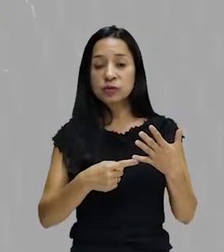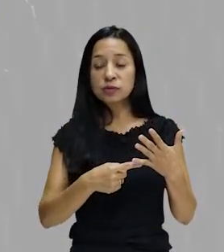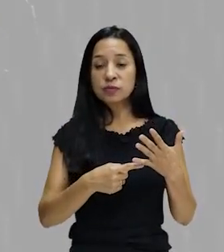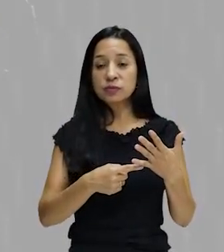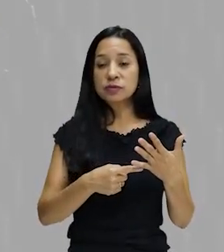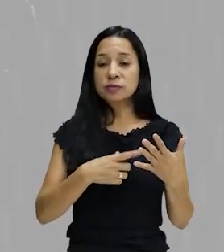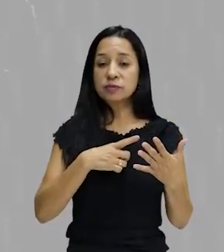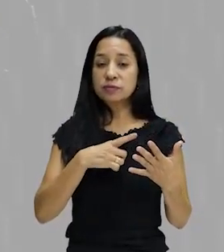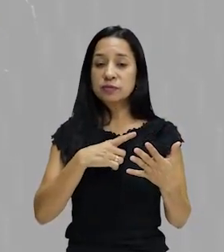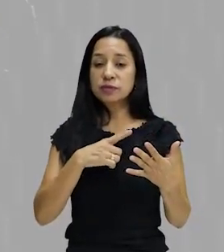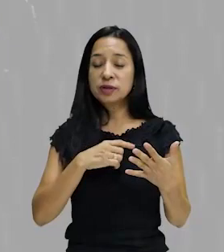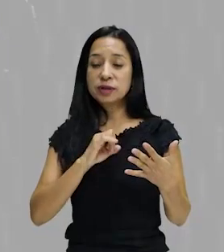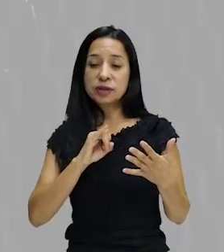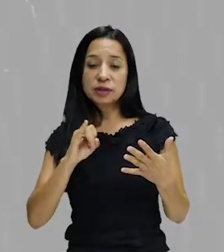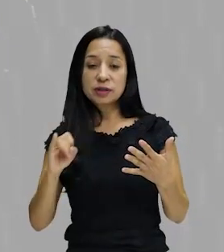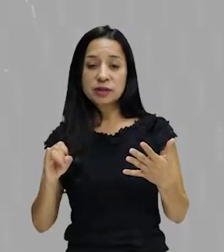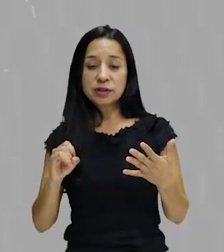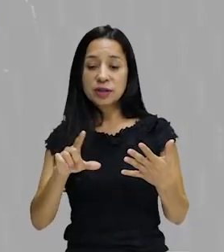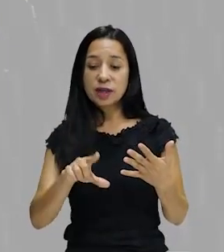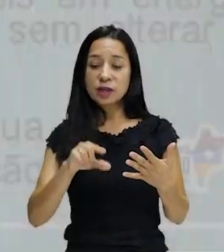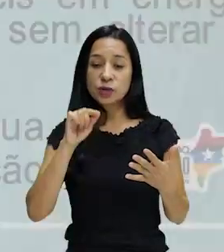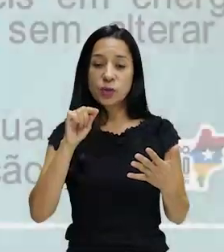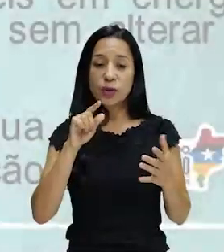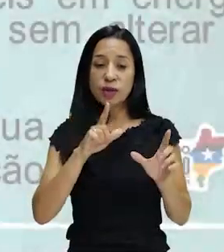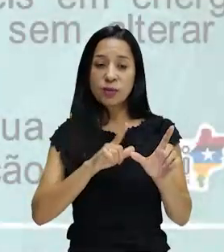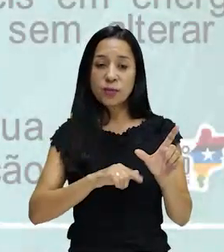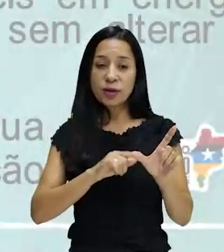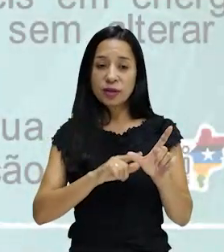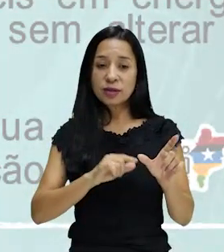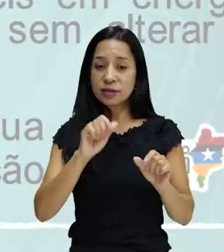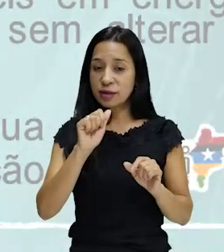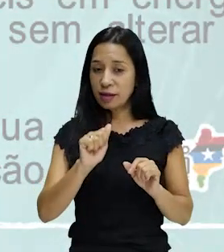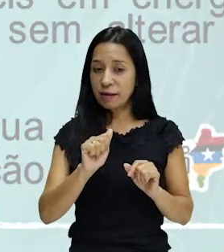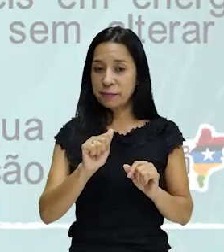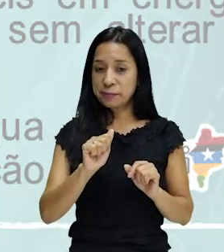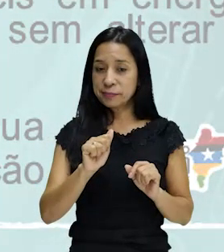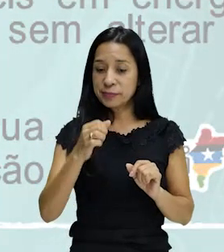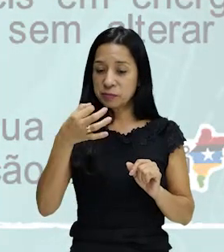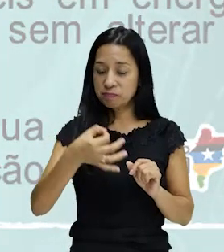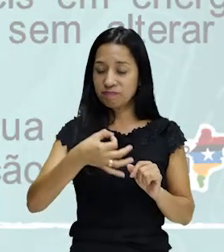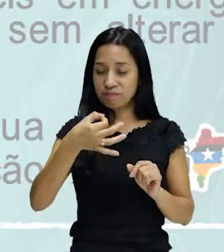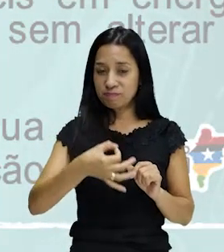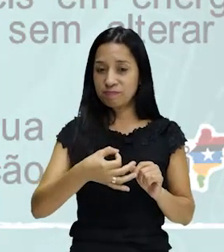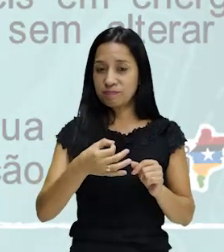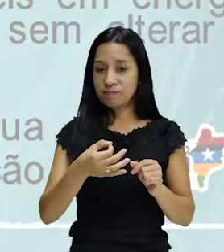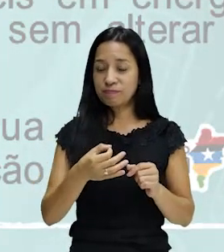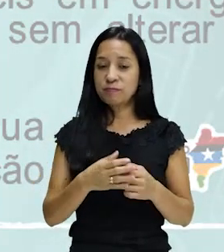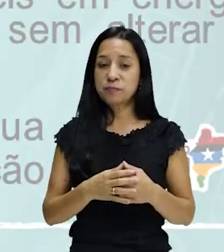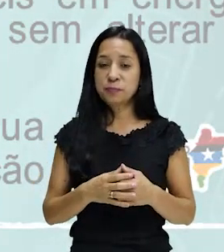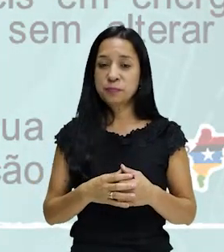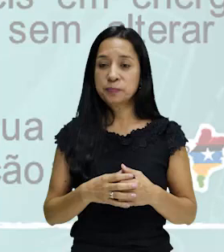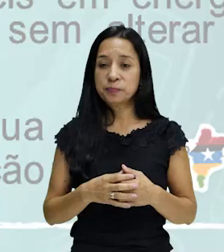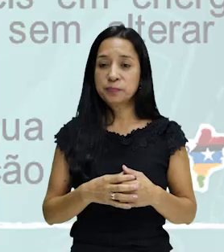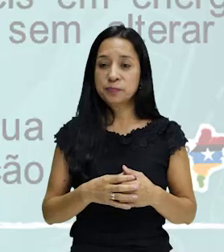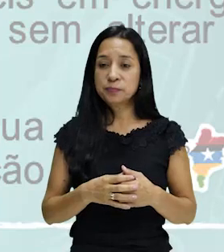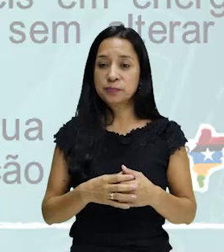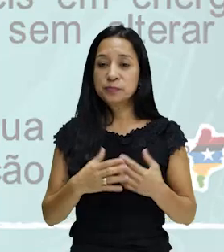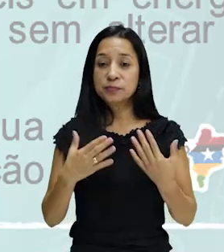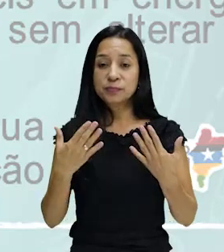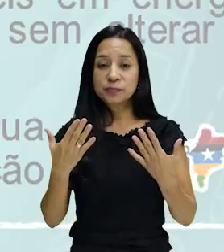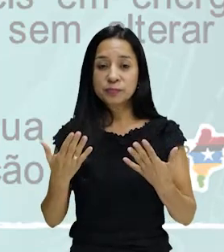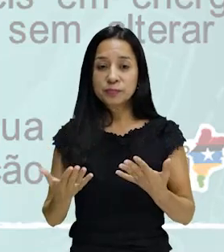aparece, se você marcou, porventura, a letra A, você acertou a questão. Certo?